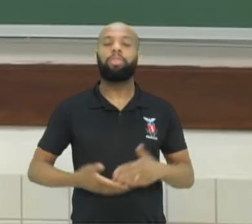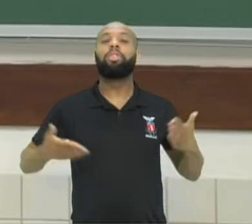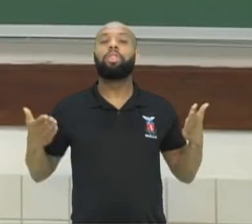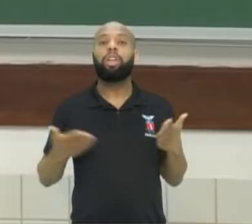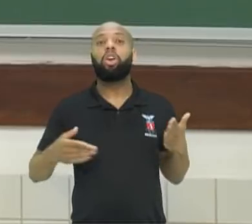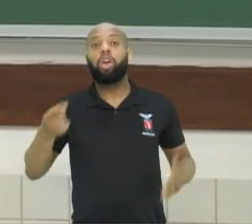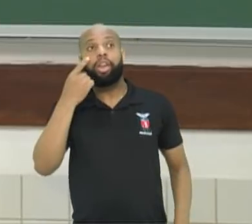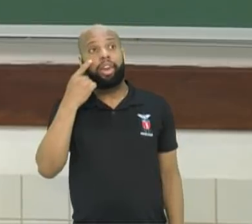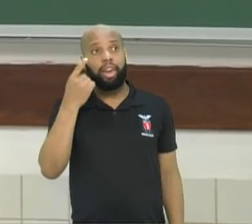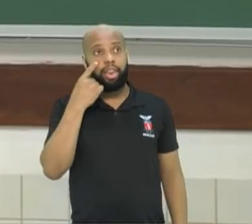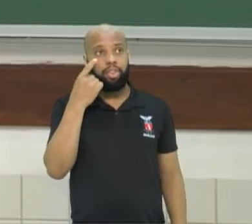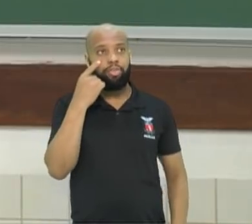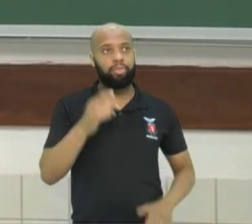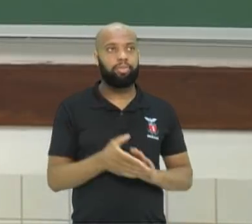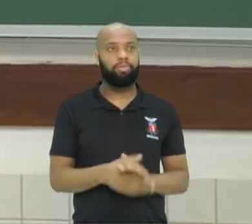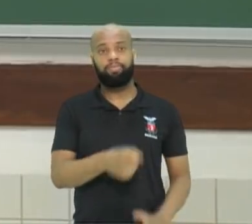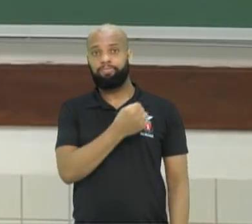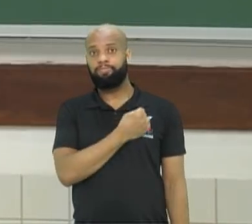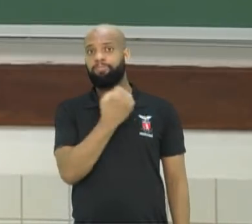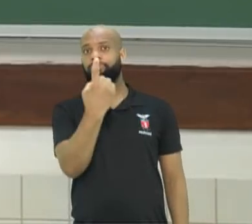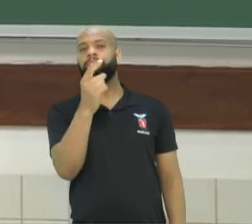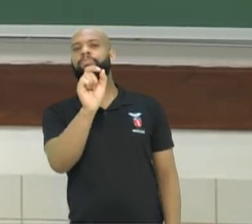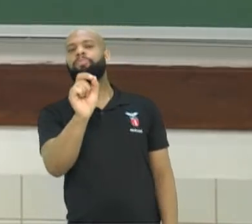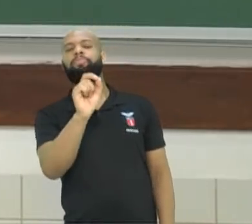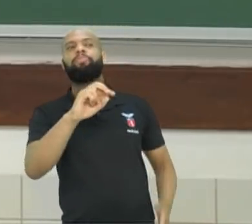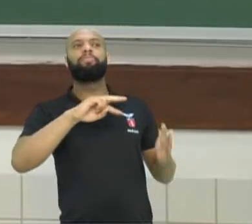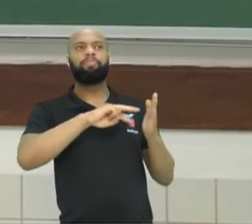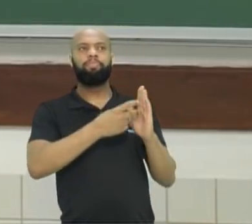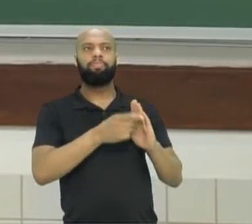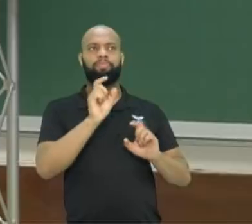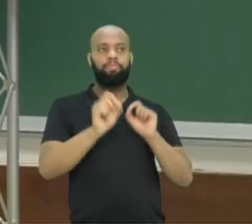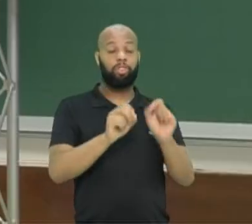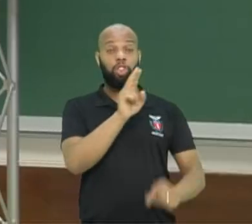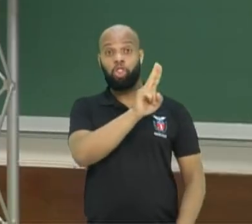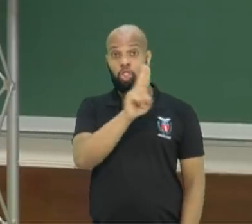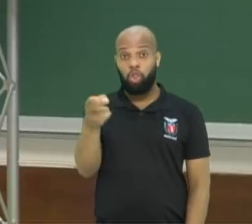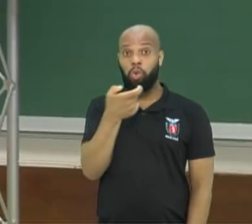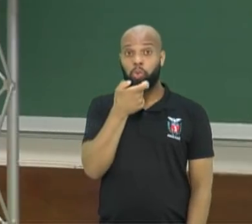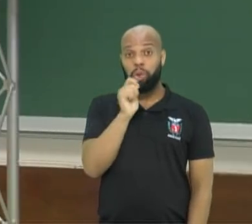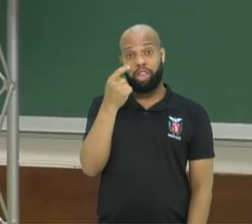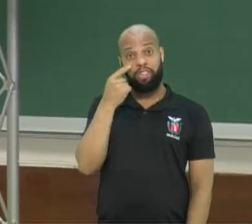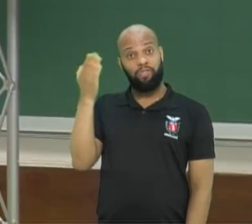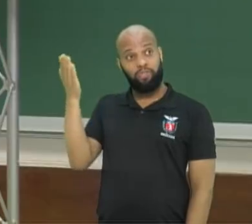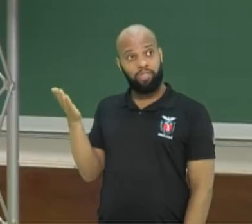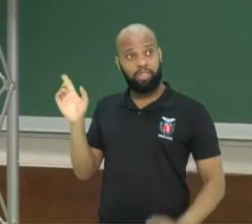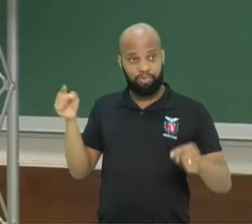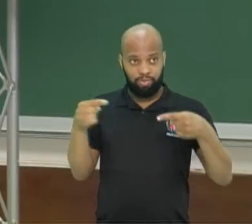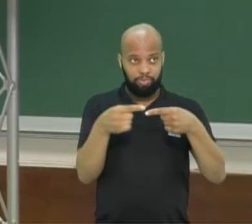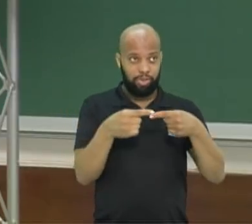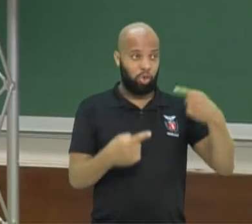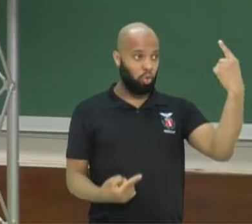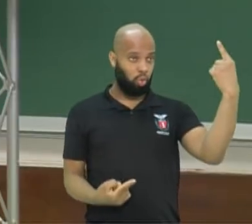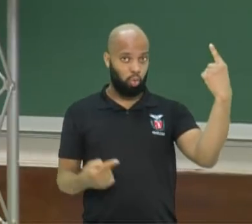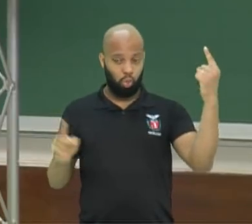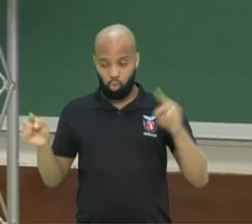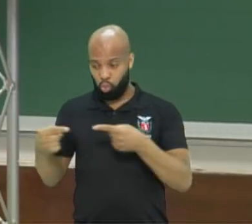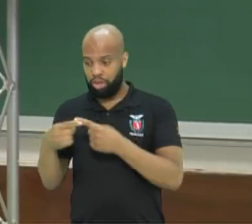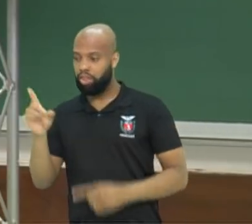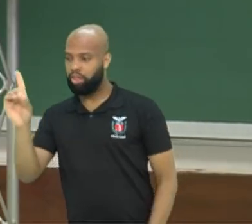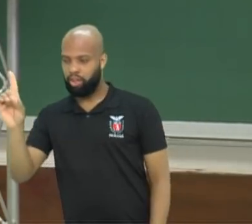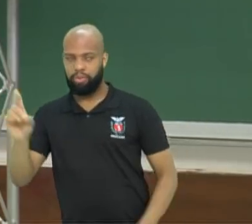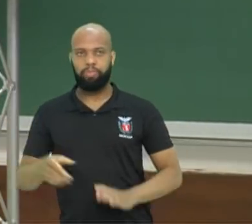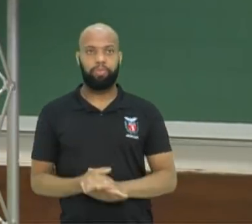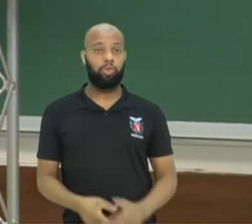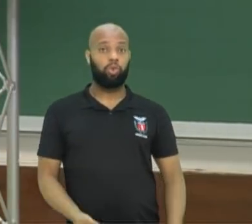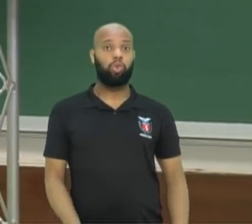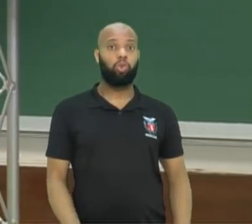Então vamos conferir? A número 1, o que ela é? É uma sculpture, né? Então é a letra D. Escreveu certinho, conferiu? A